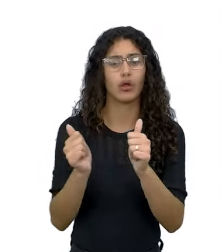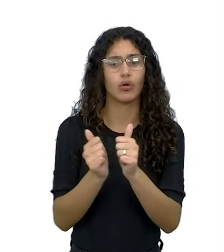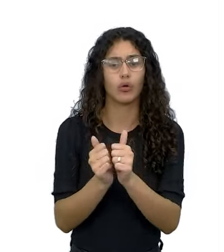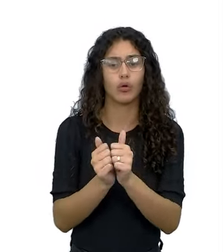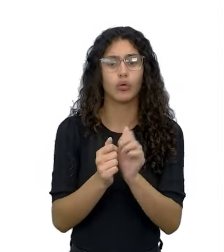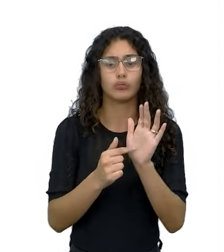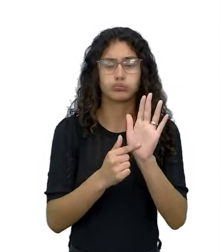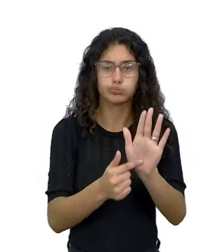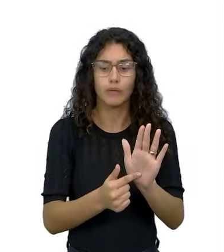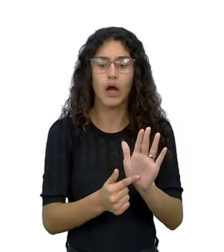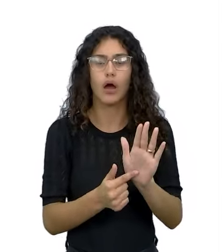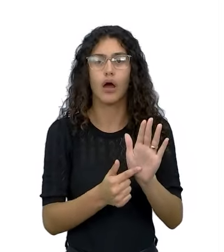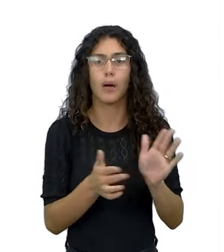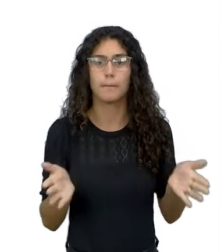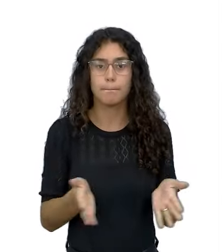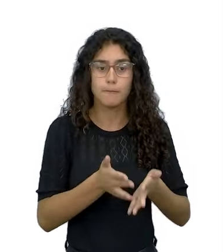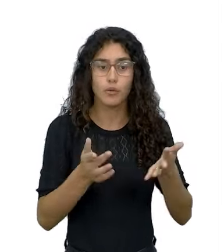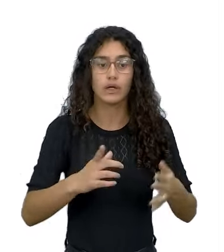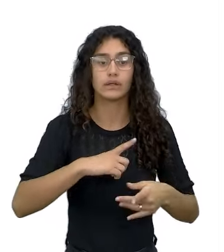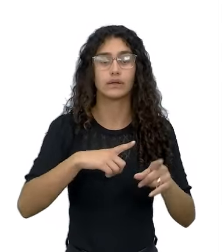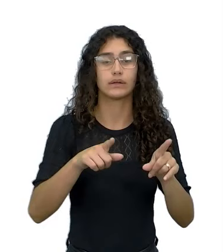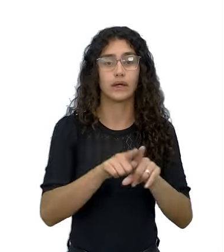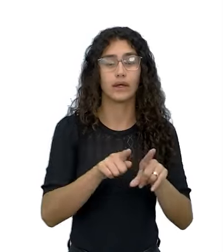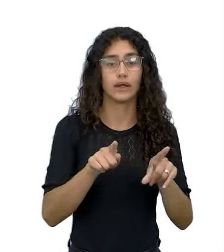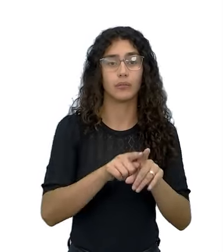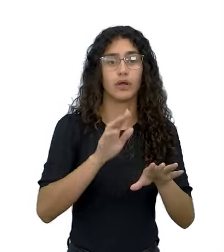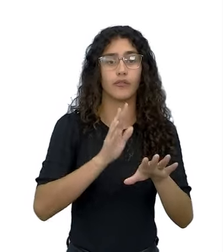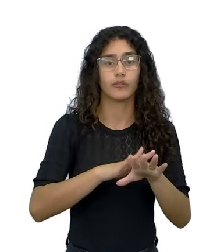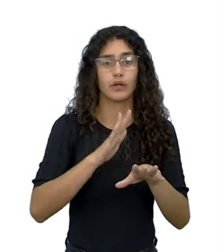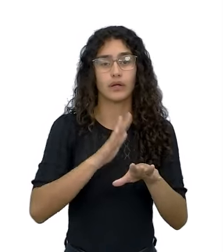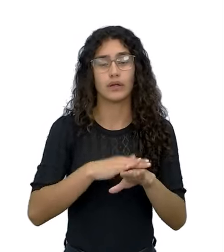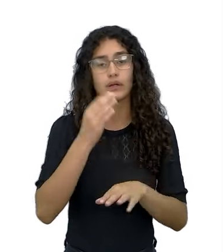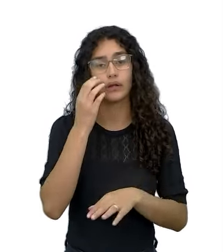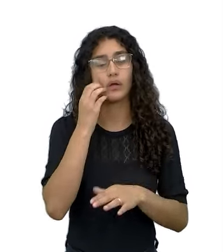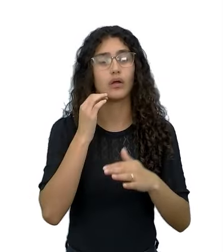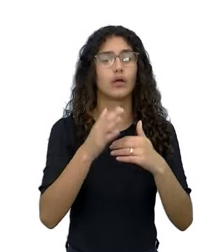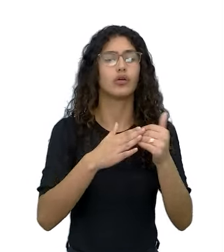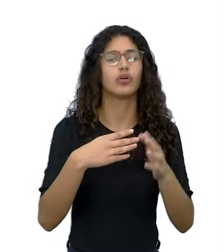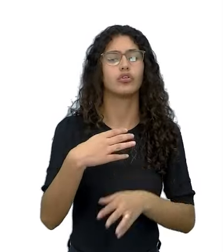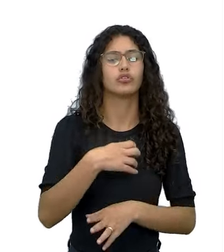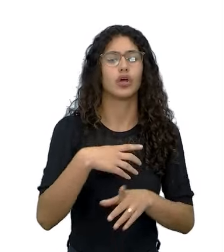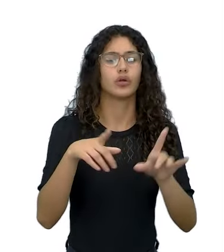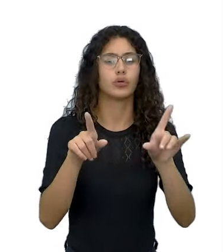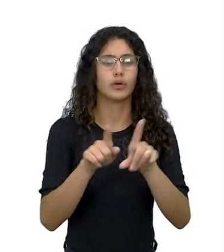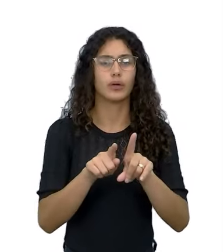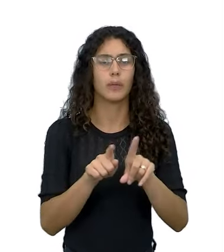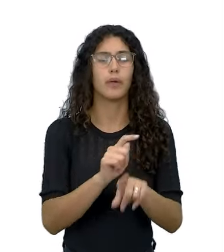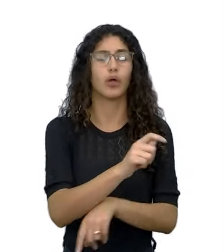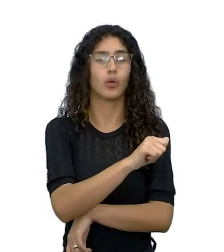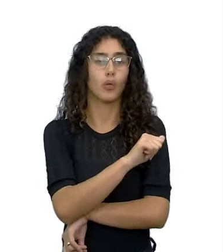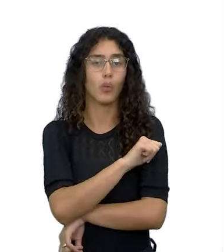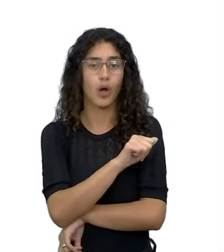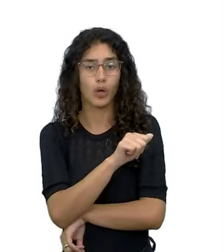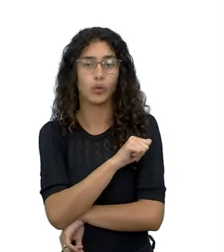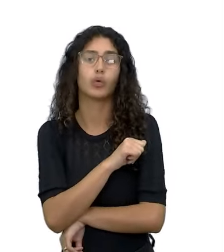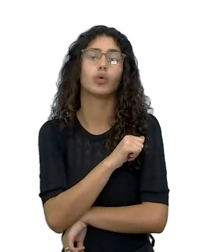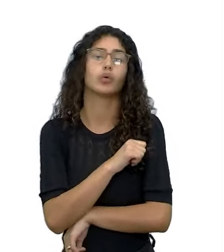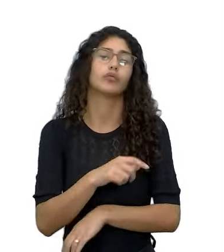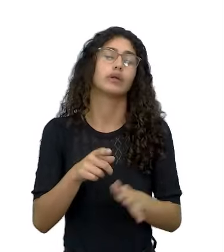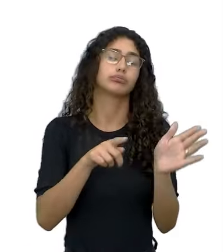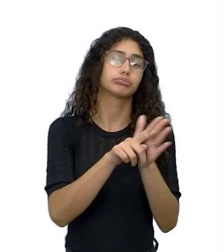na influência, inferências, né, de hipóteses, levantamentos durante a leitura,